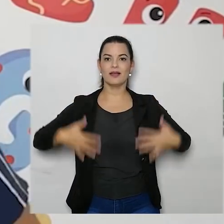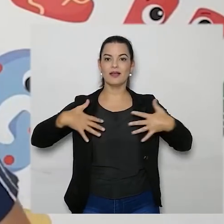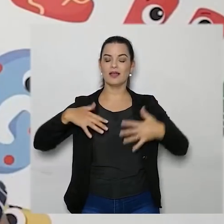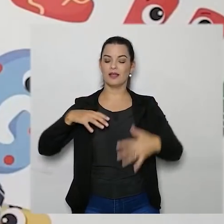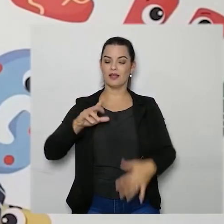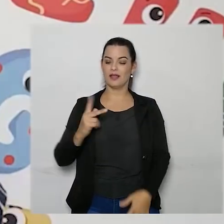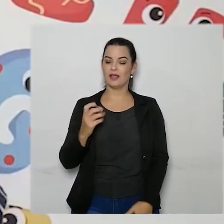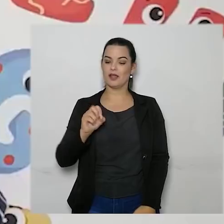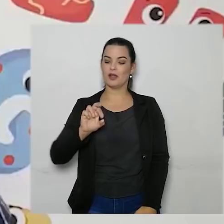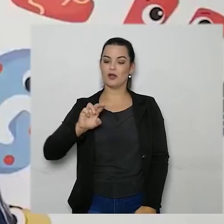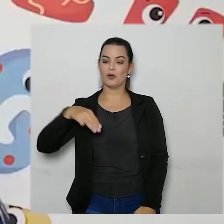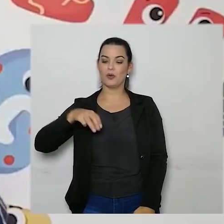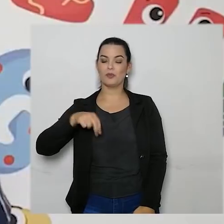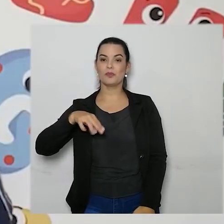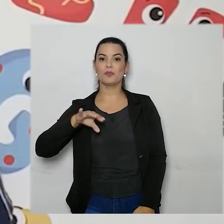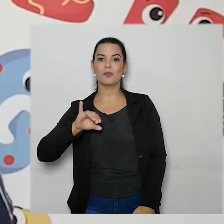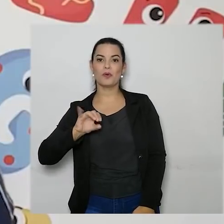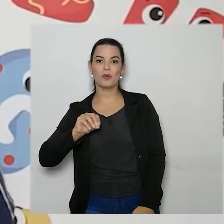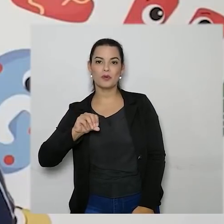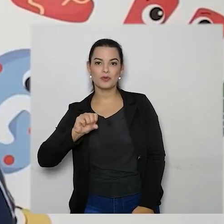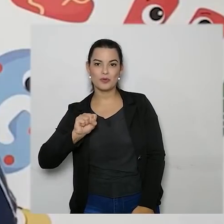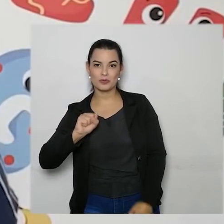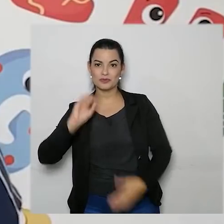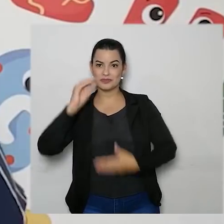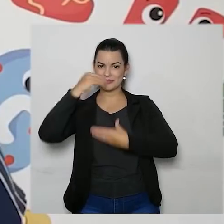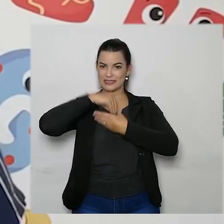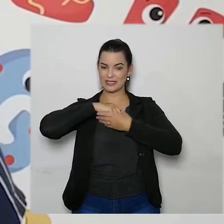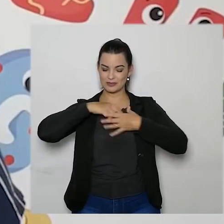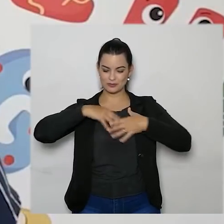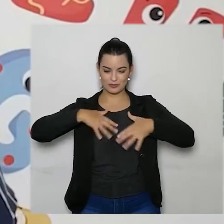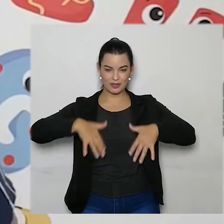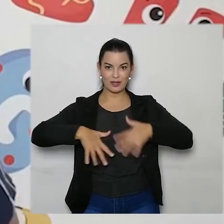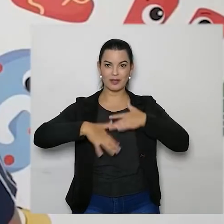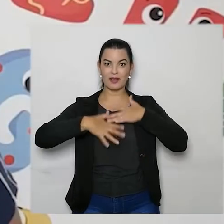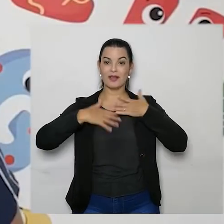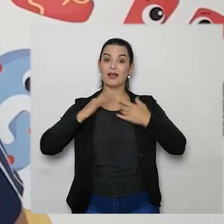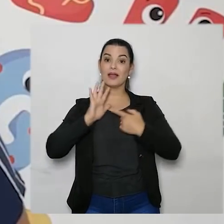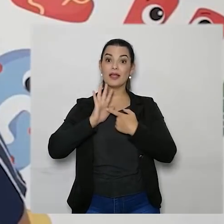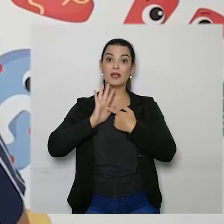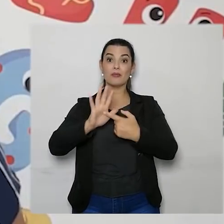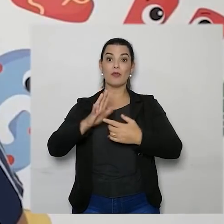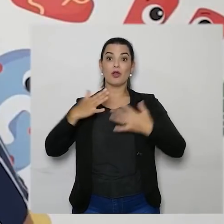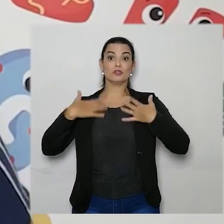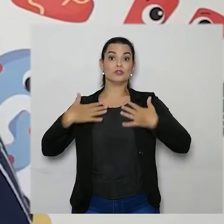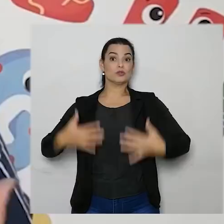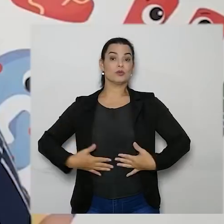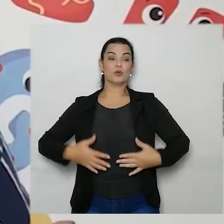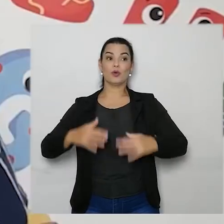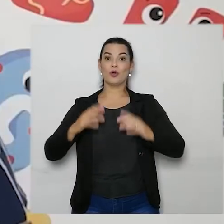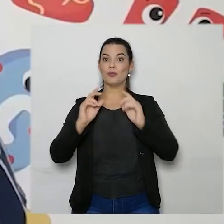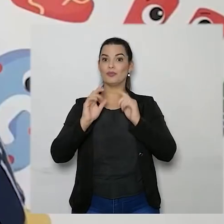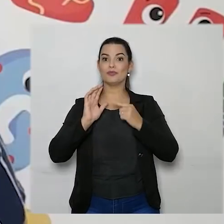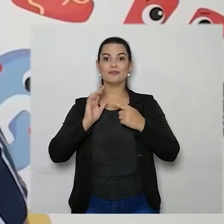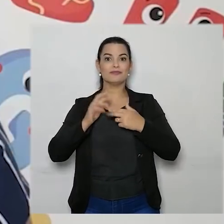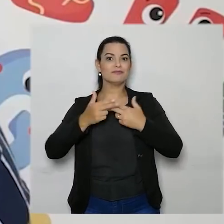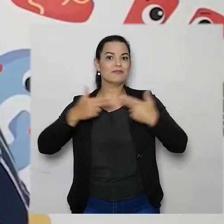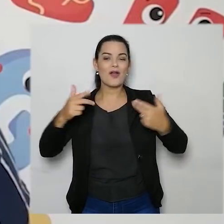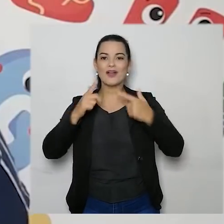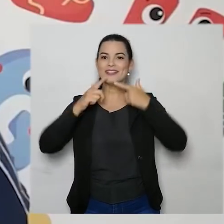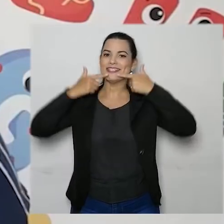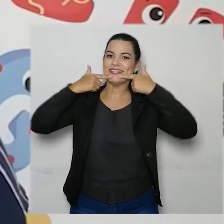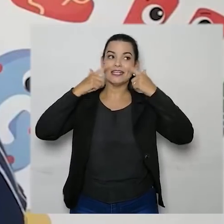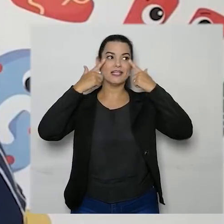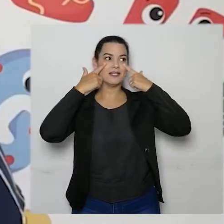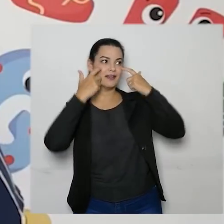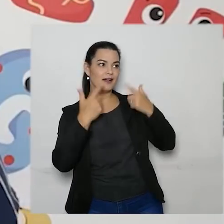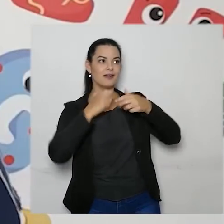reagir a essas situações de diferentes formas. Até mesmo, a gente falou do choro, né, do sorriso, mas